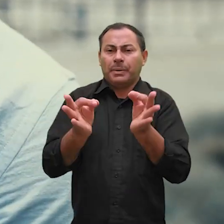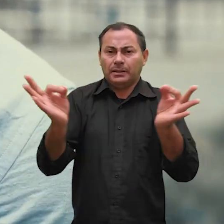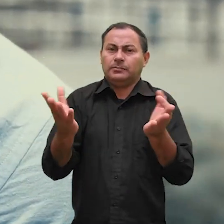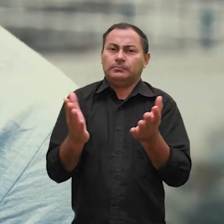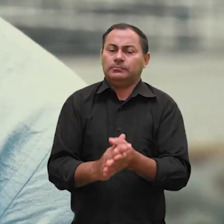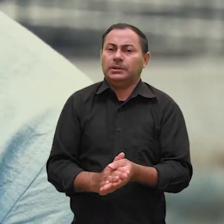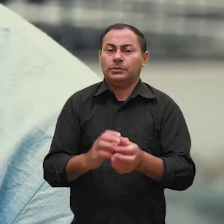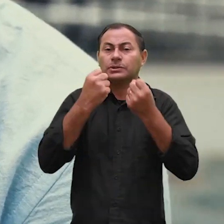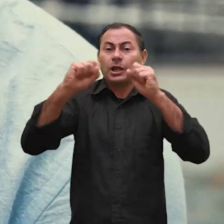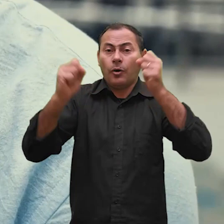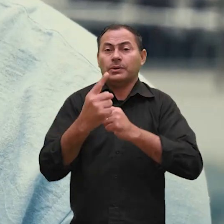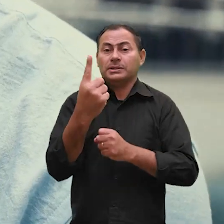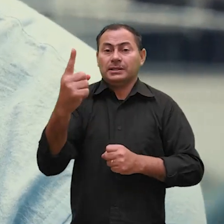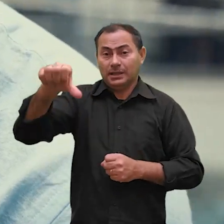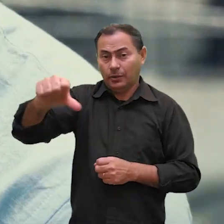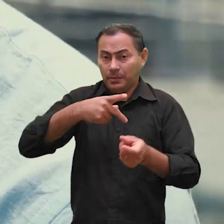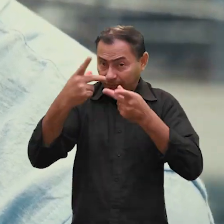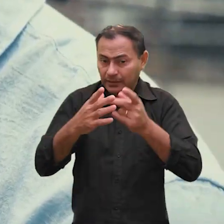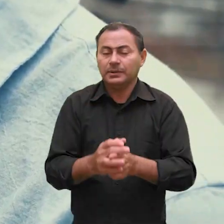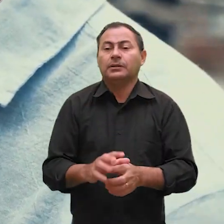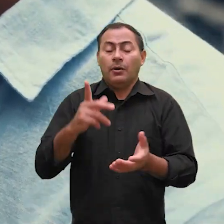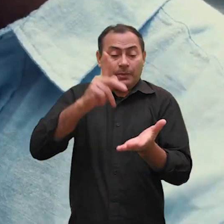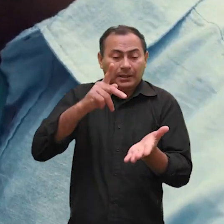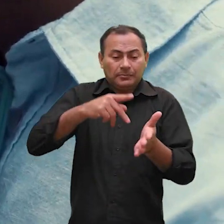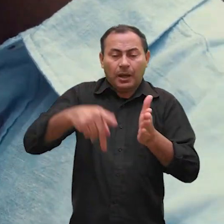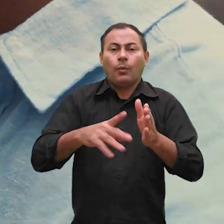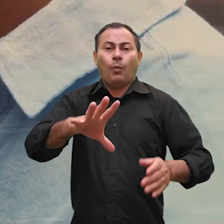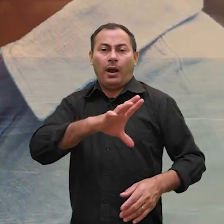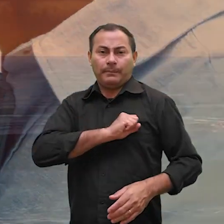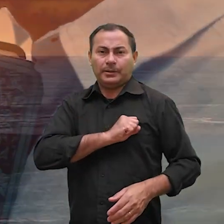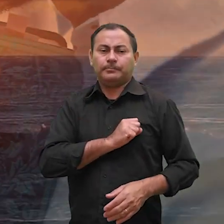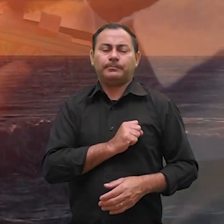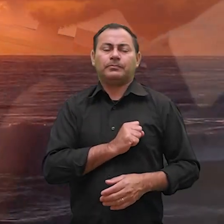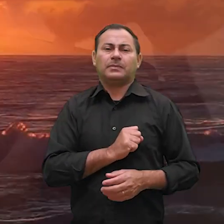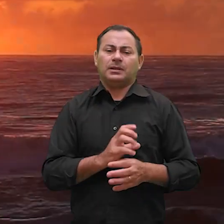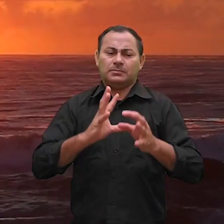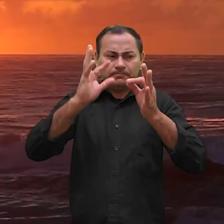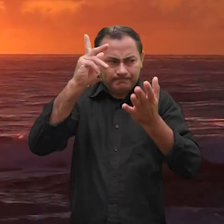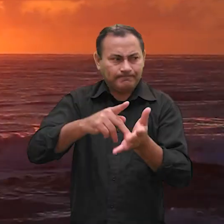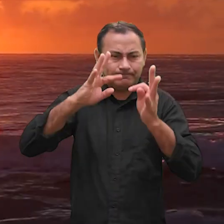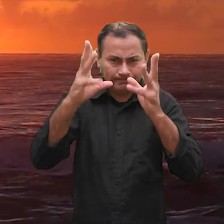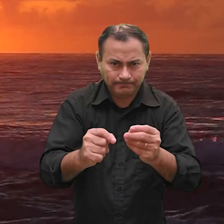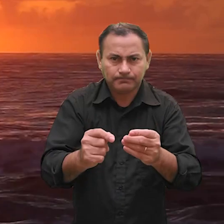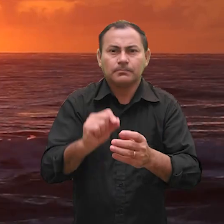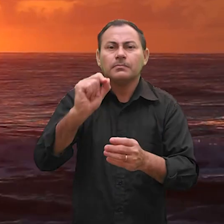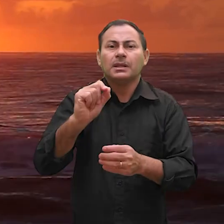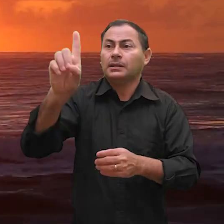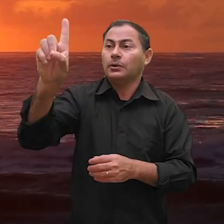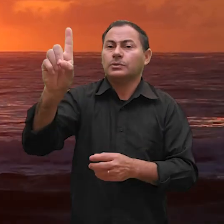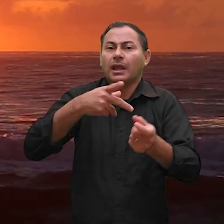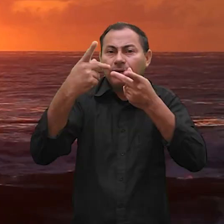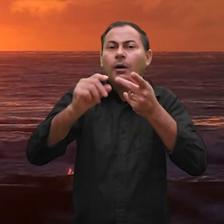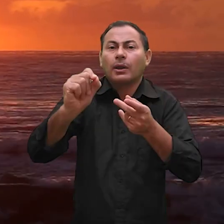verdade plena. Não qualquer verdade, a grande verdade, o âmago, a essência de toda a verdade. O